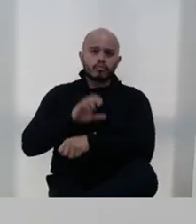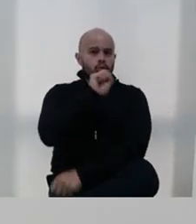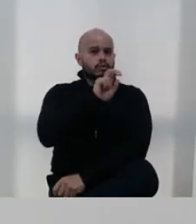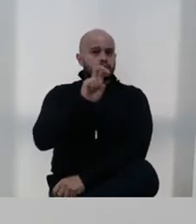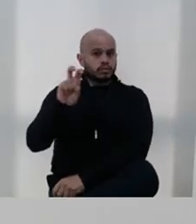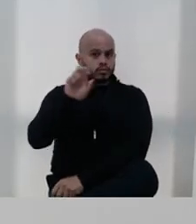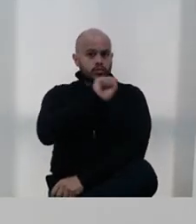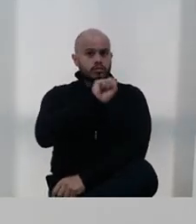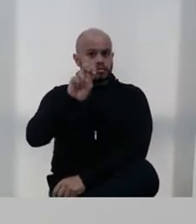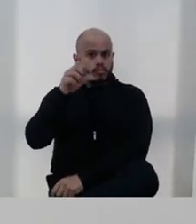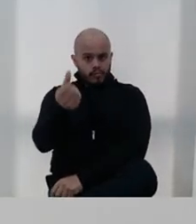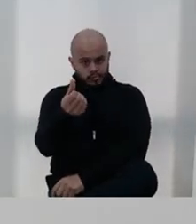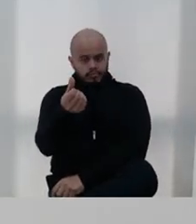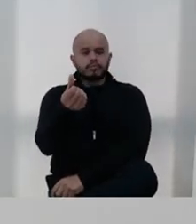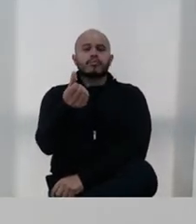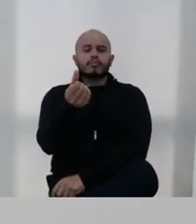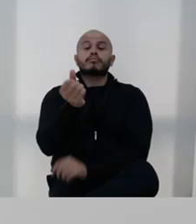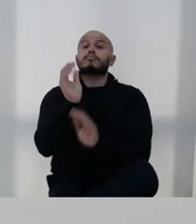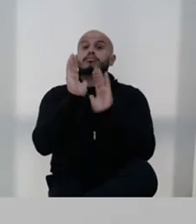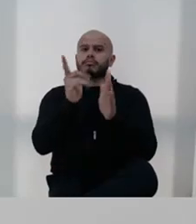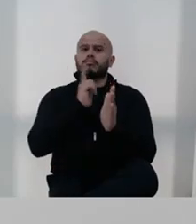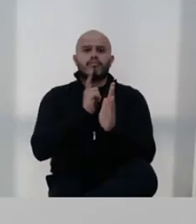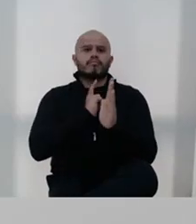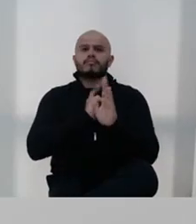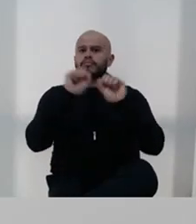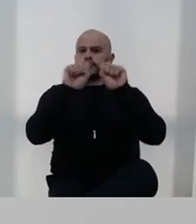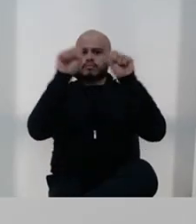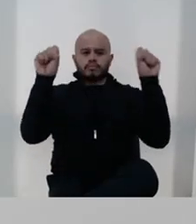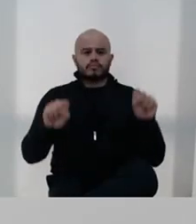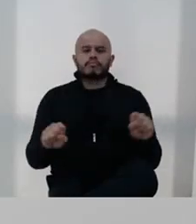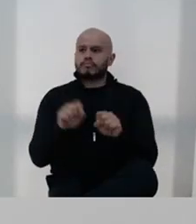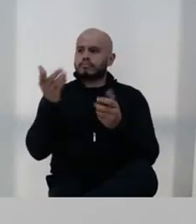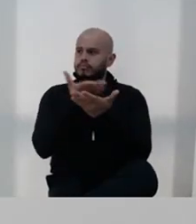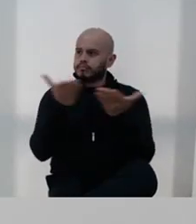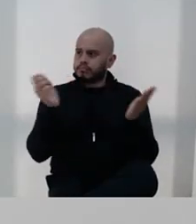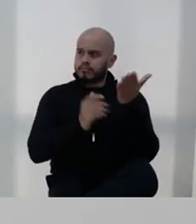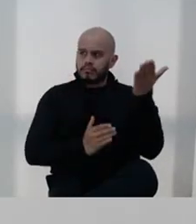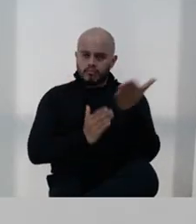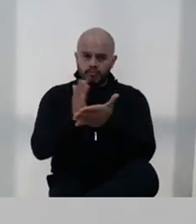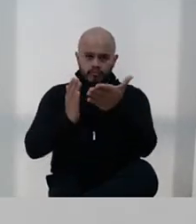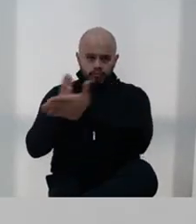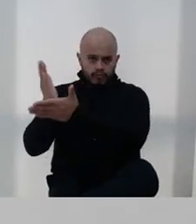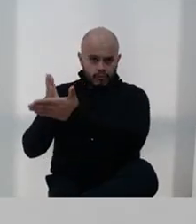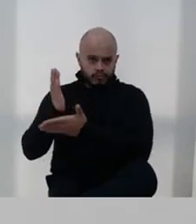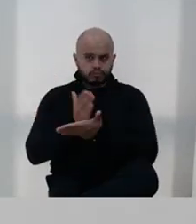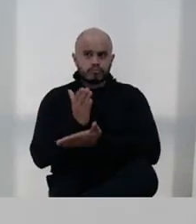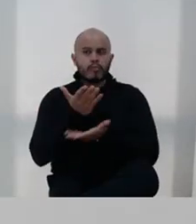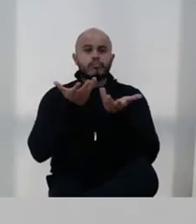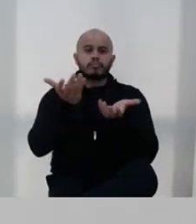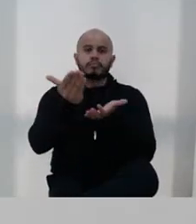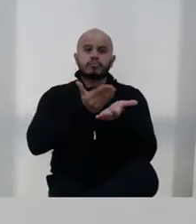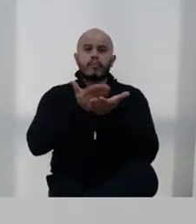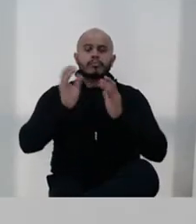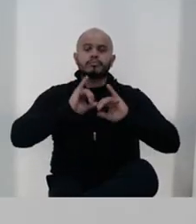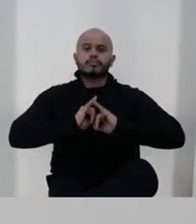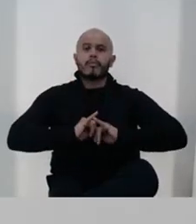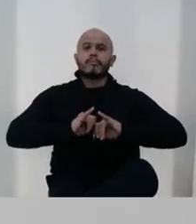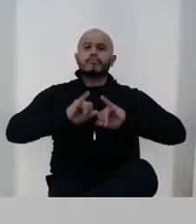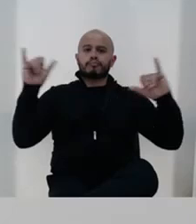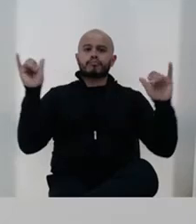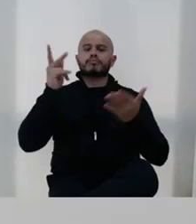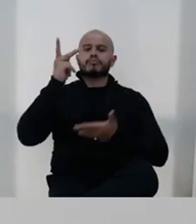855 e 856. Já estão no sistema para aprovação de vossas excelências, e eu inicio com as comunicações da